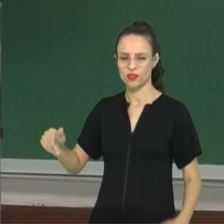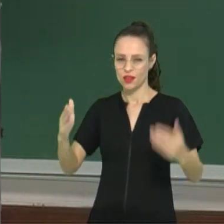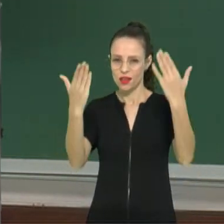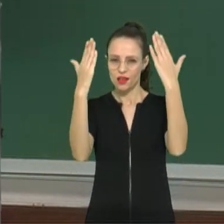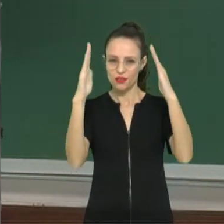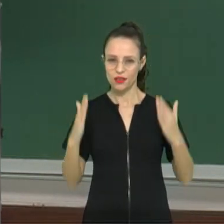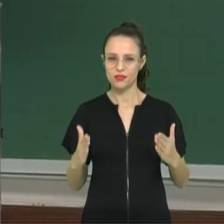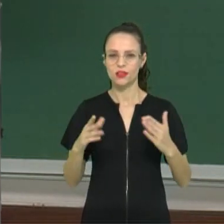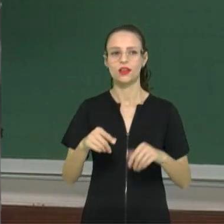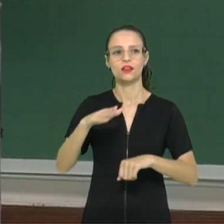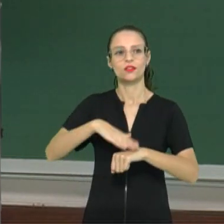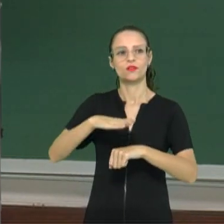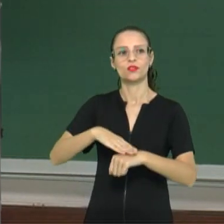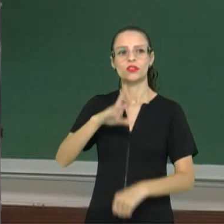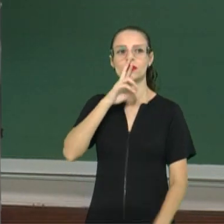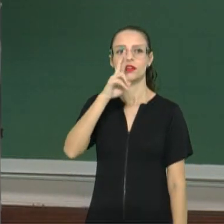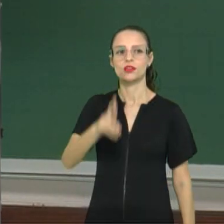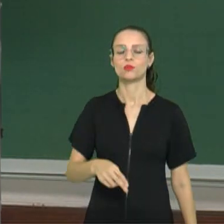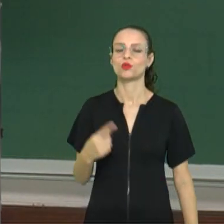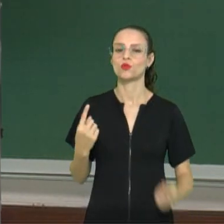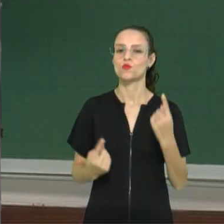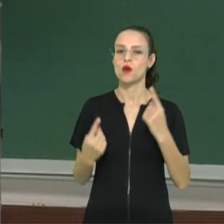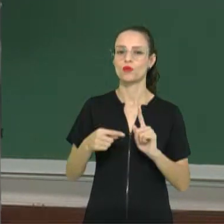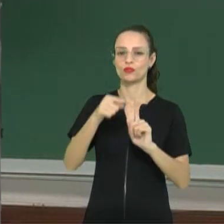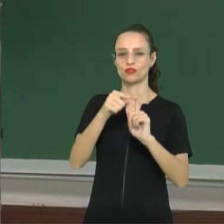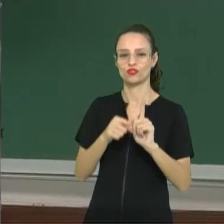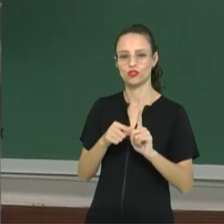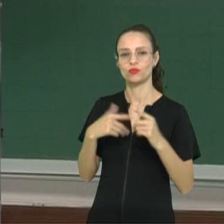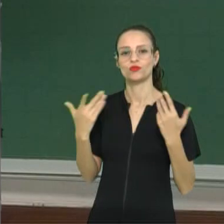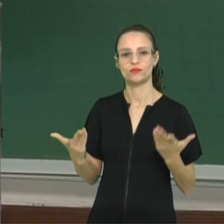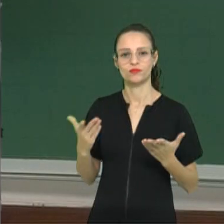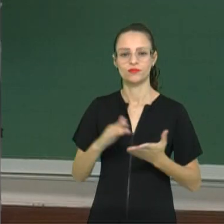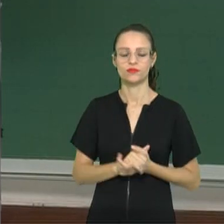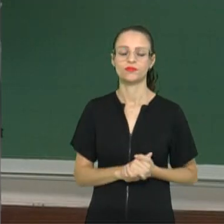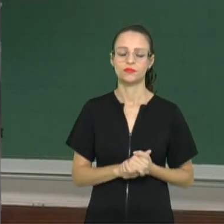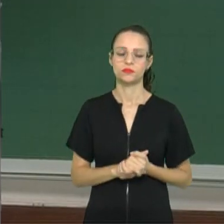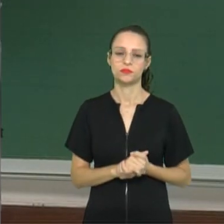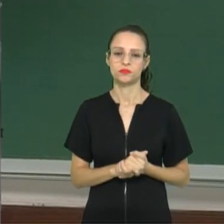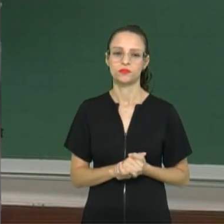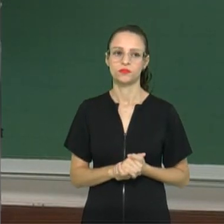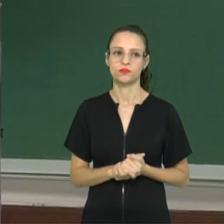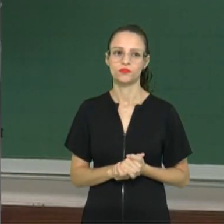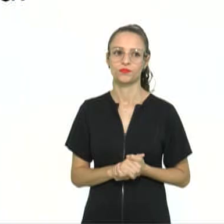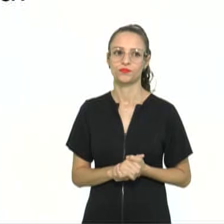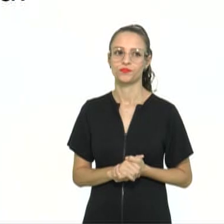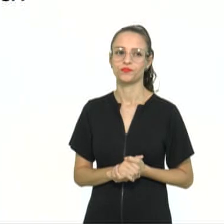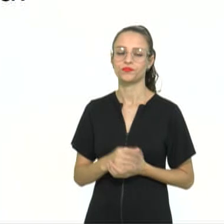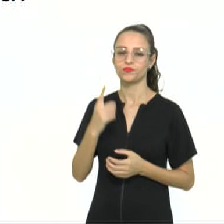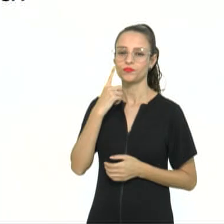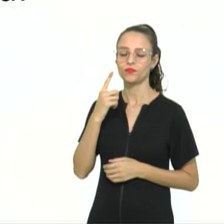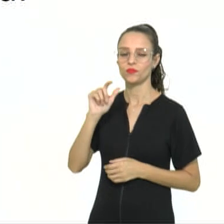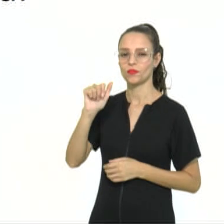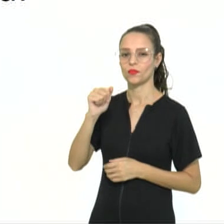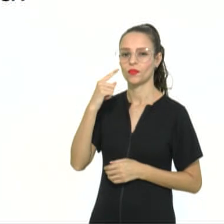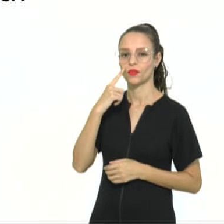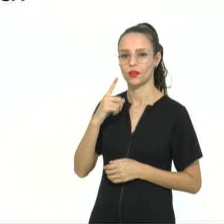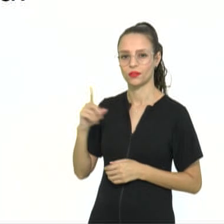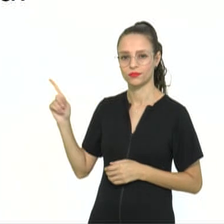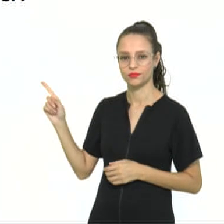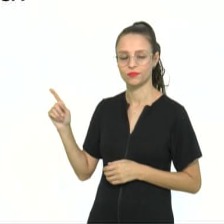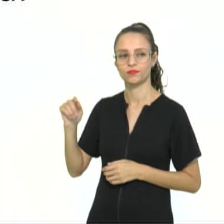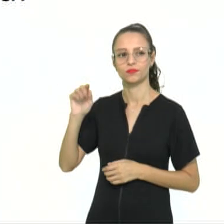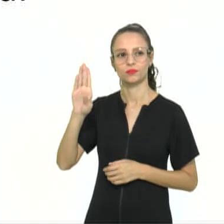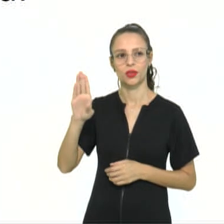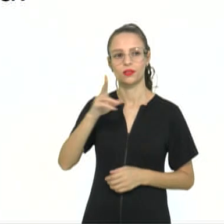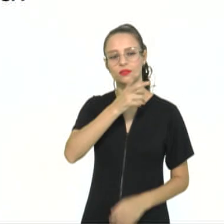essa imagem e vai colocar que estilo essa imagem representa, que estilo essa imagem se refere. Letra A, louva a Deus. Letra